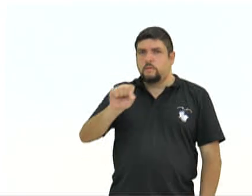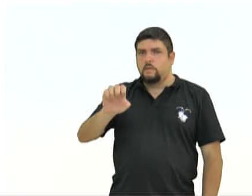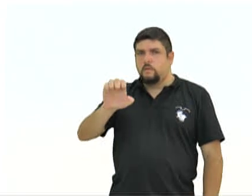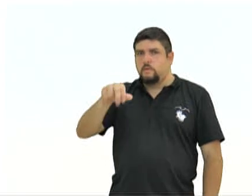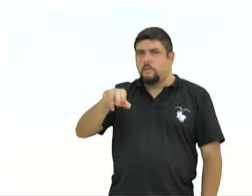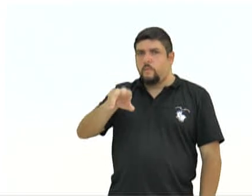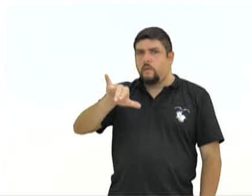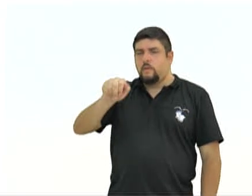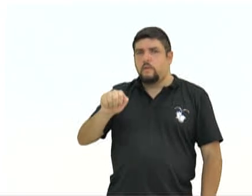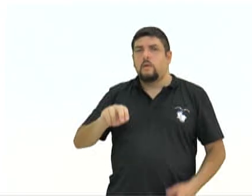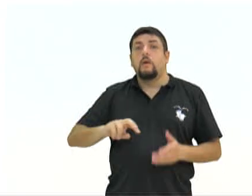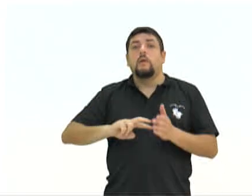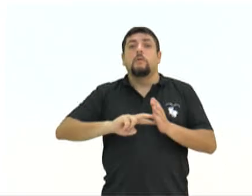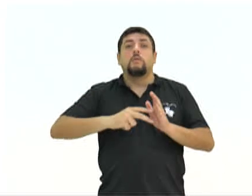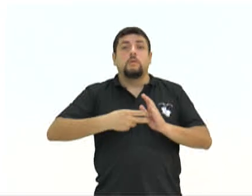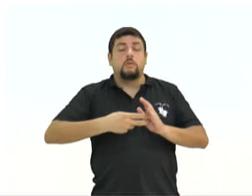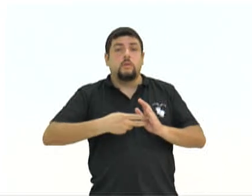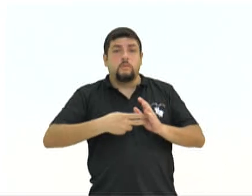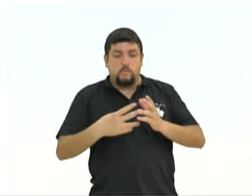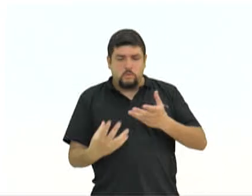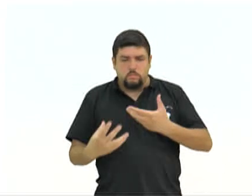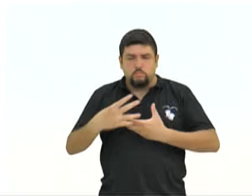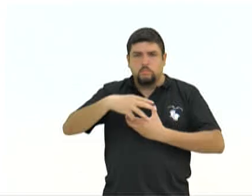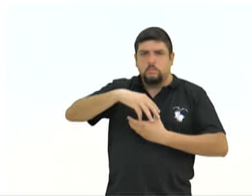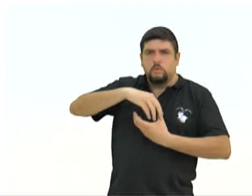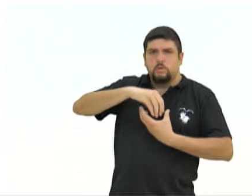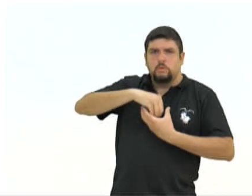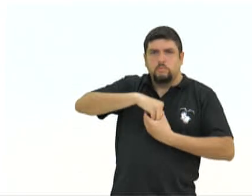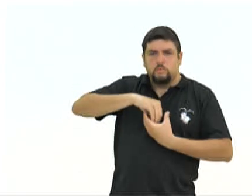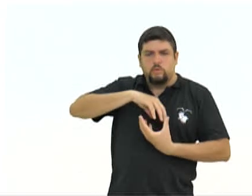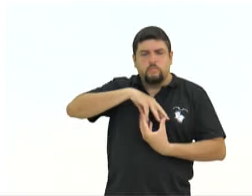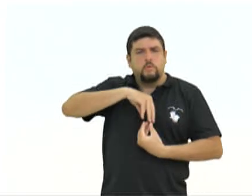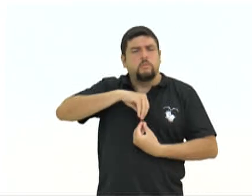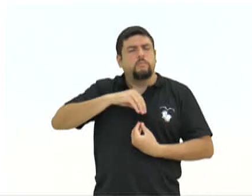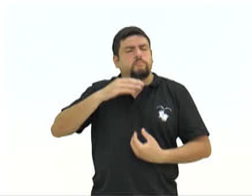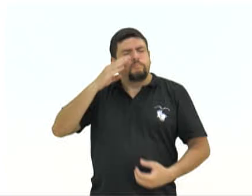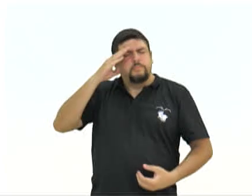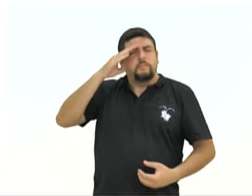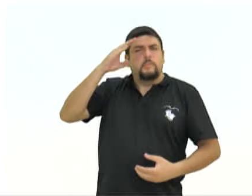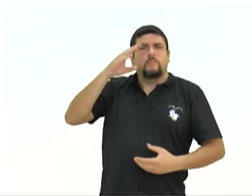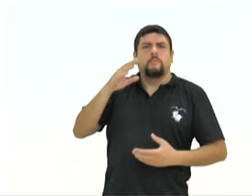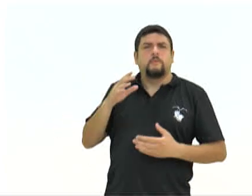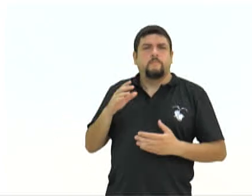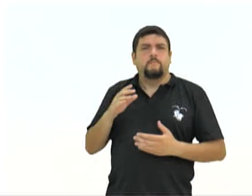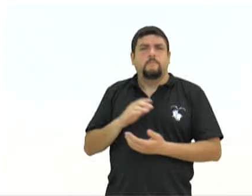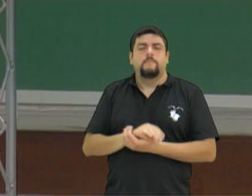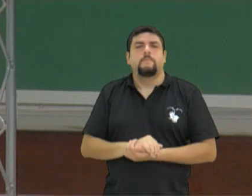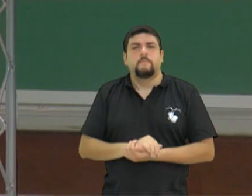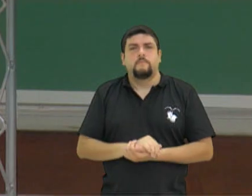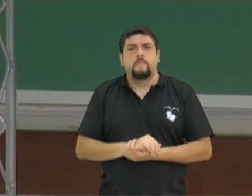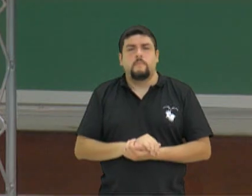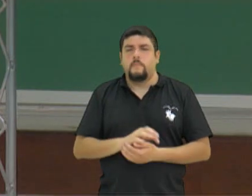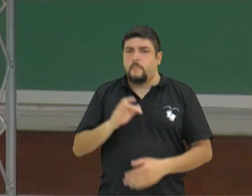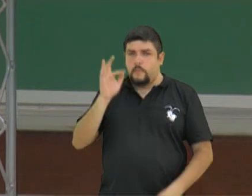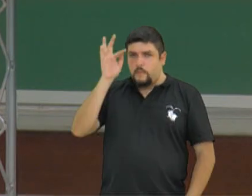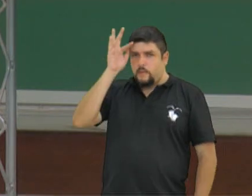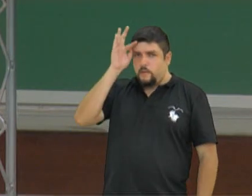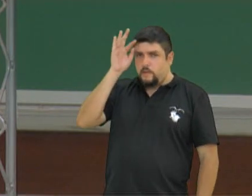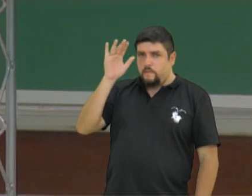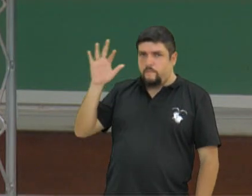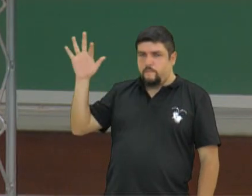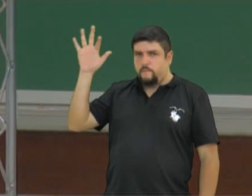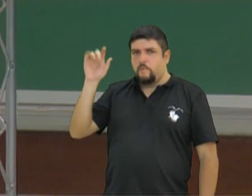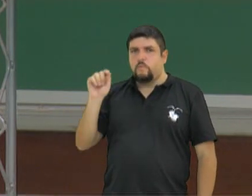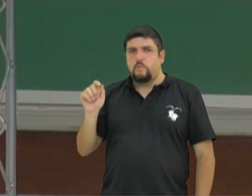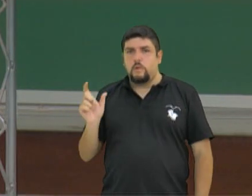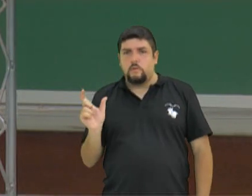traço fundamental de uma pessoa ou coisa, a sua natureza íntima. Né? Na filosofia, a gente tem uma palavra para identificar